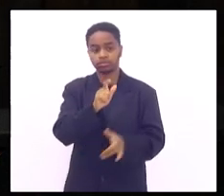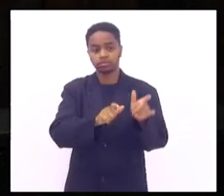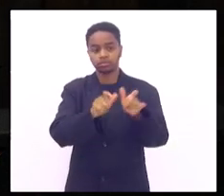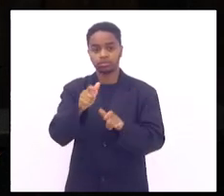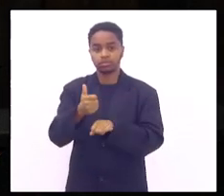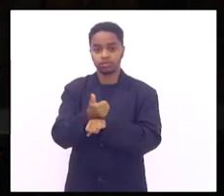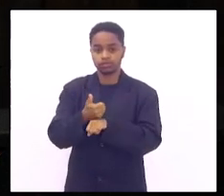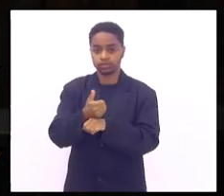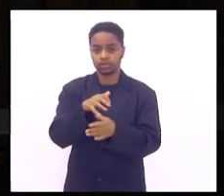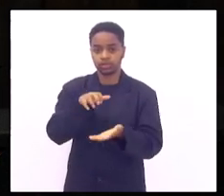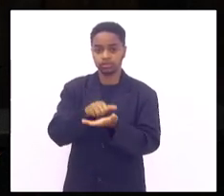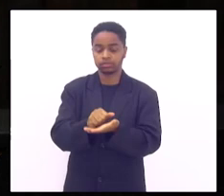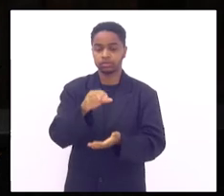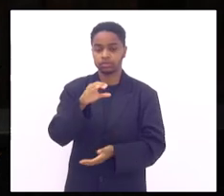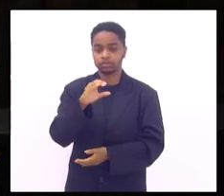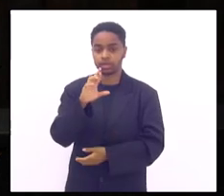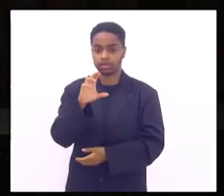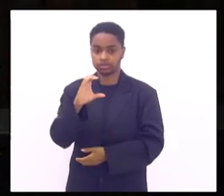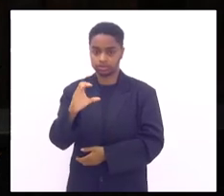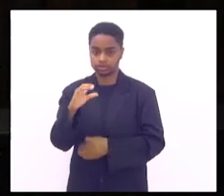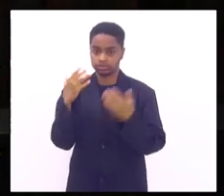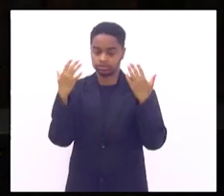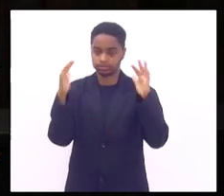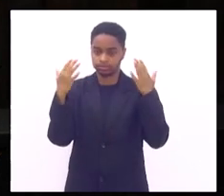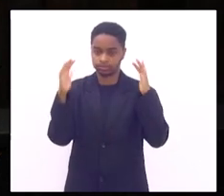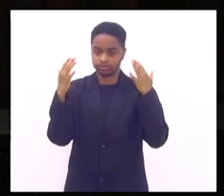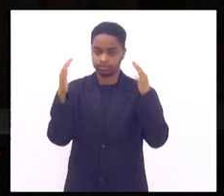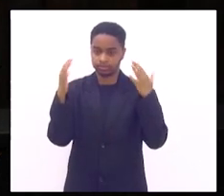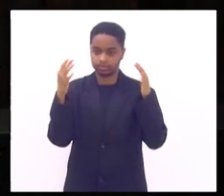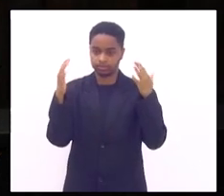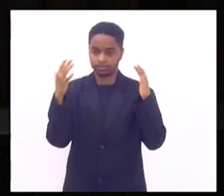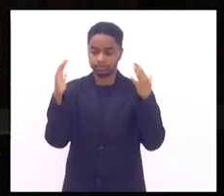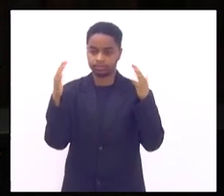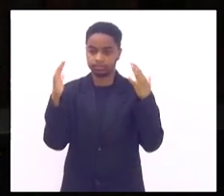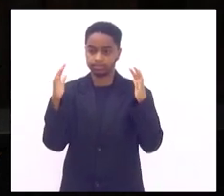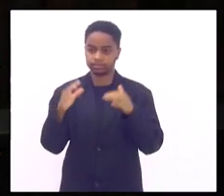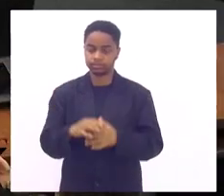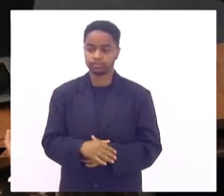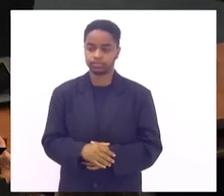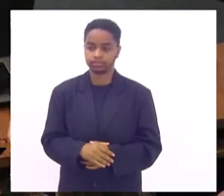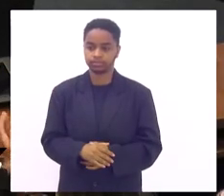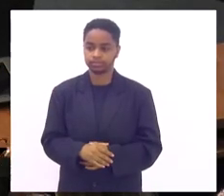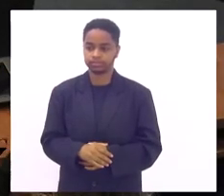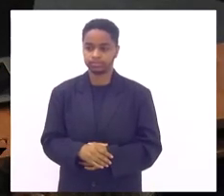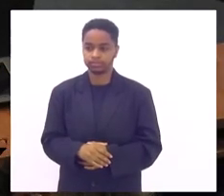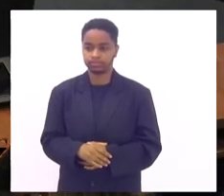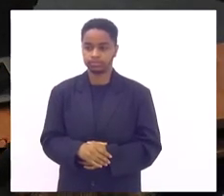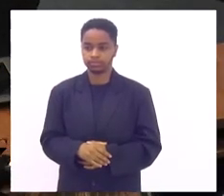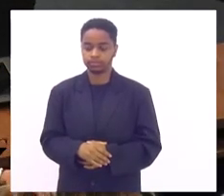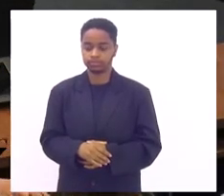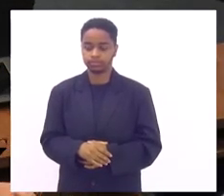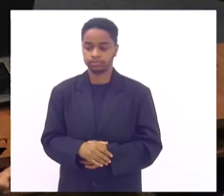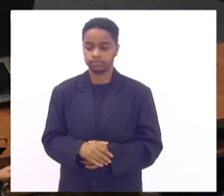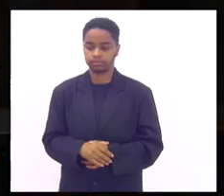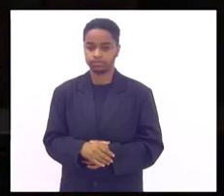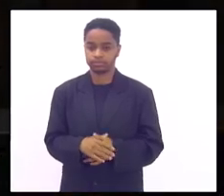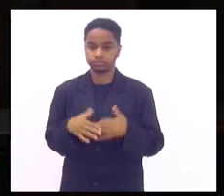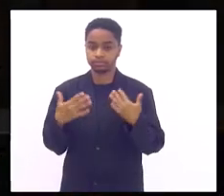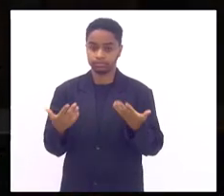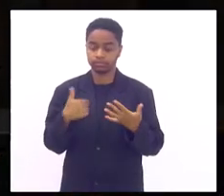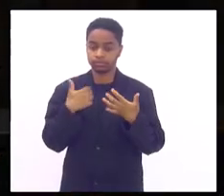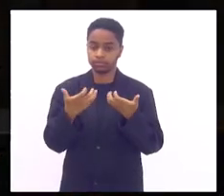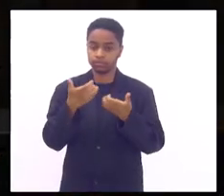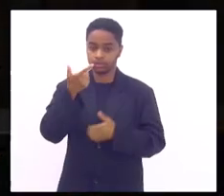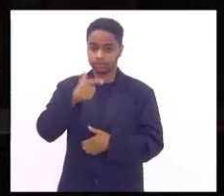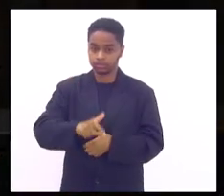profissionais registrados no CRC. Então, eu queria mais uma